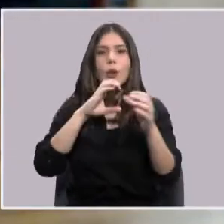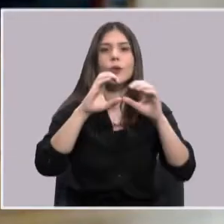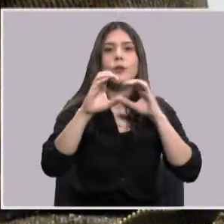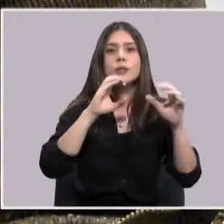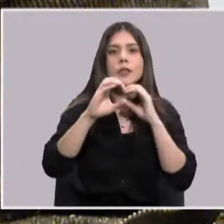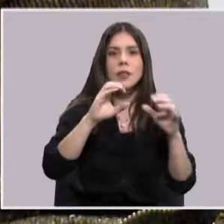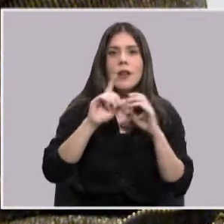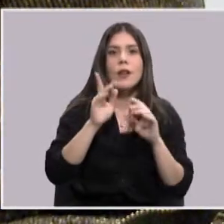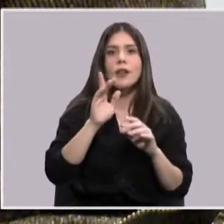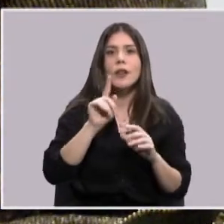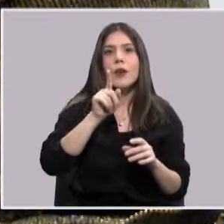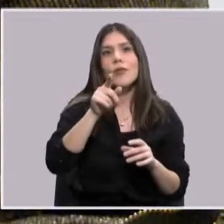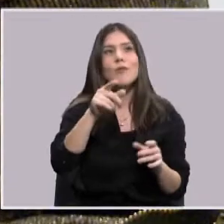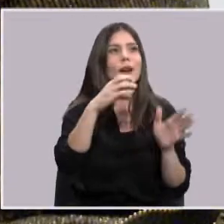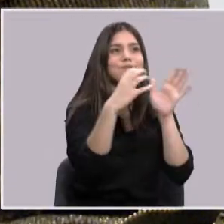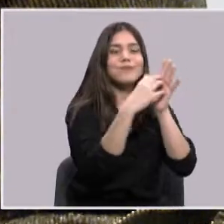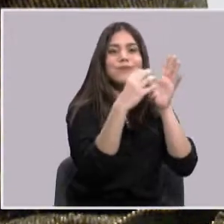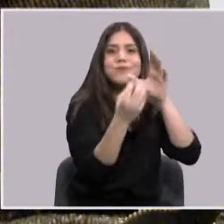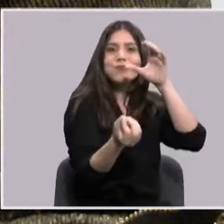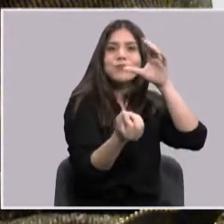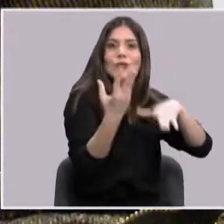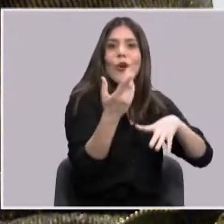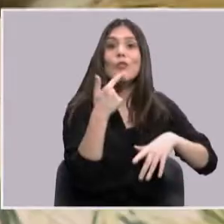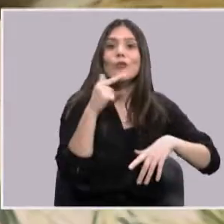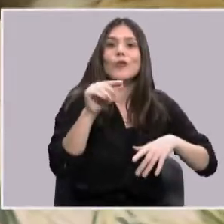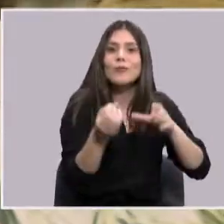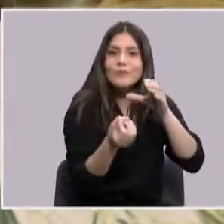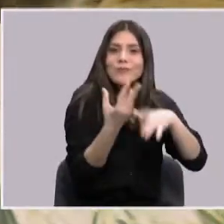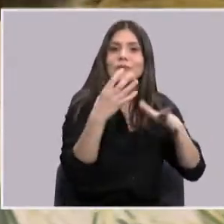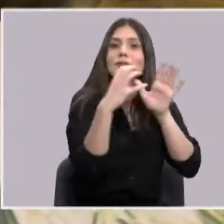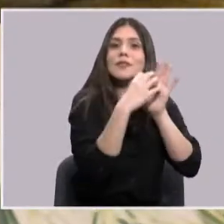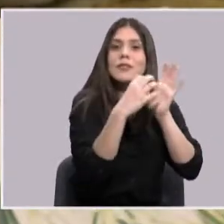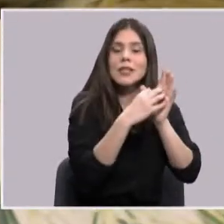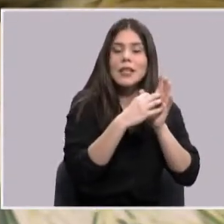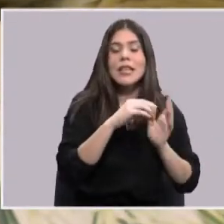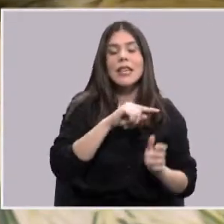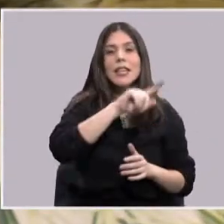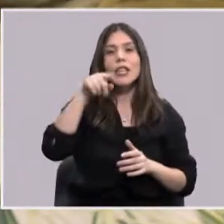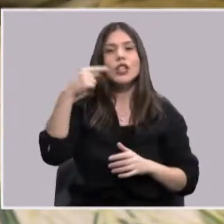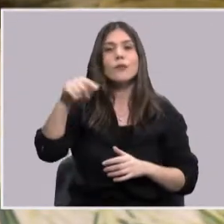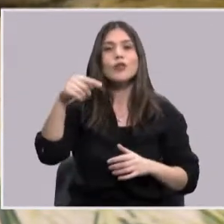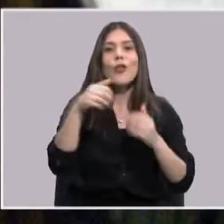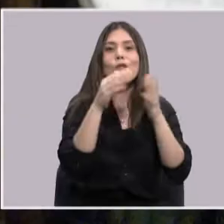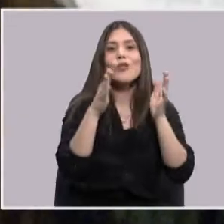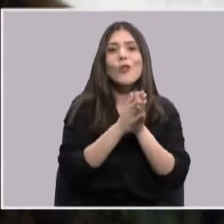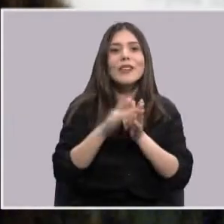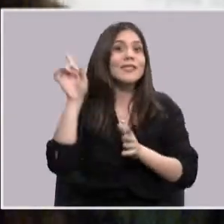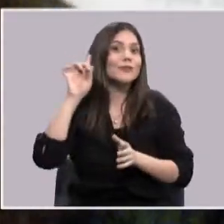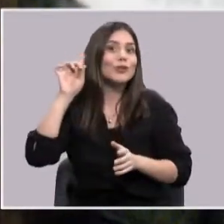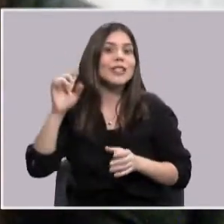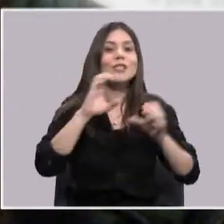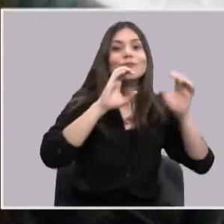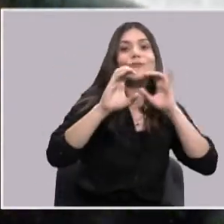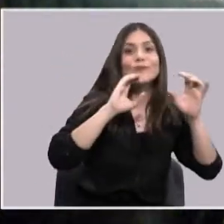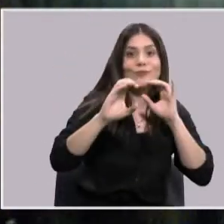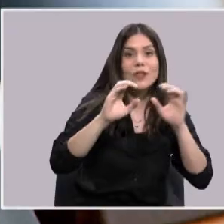de comunicação, passamos desde uma ativação de uma marca, da criação do naming, na parte das brands e temos todas as